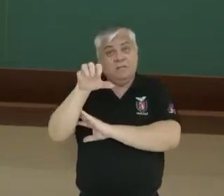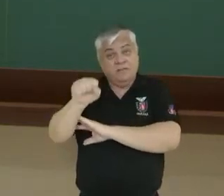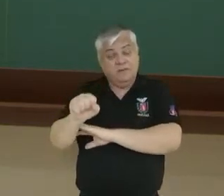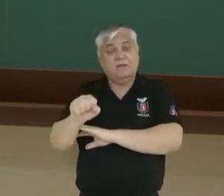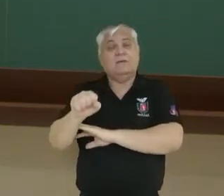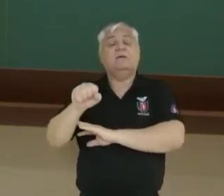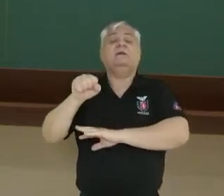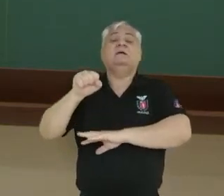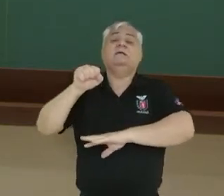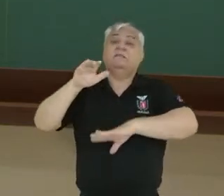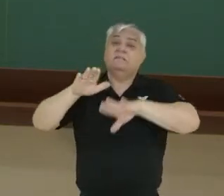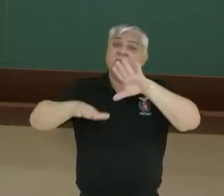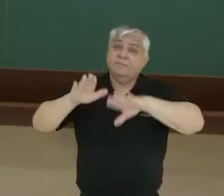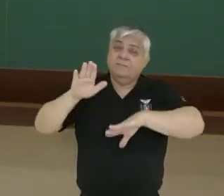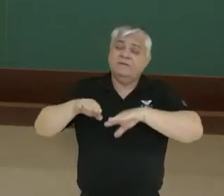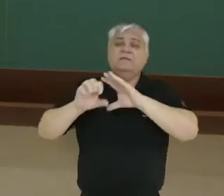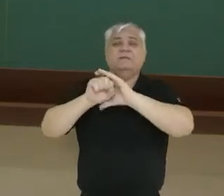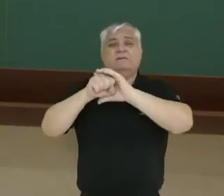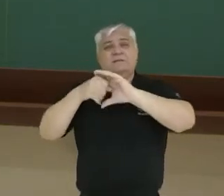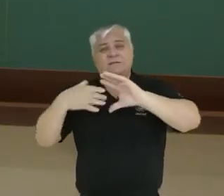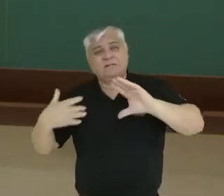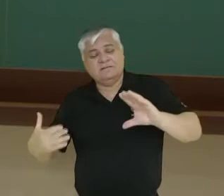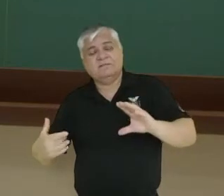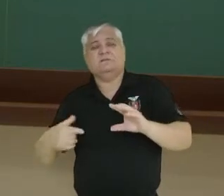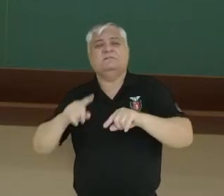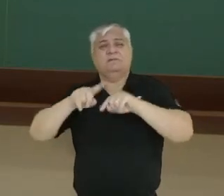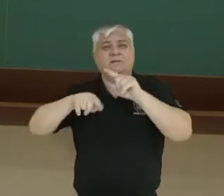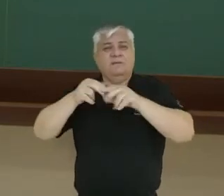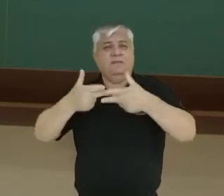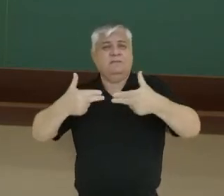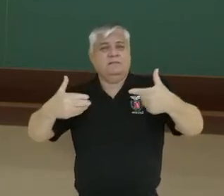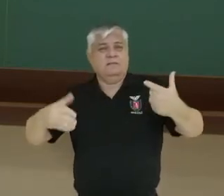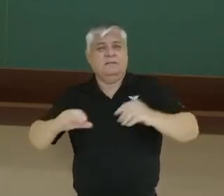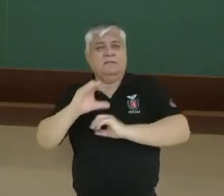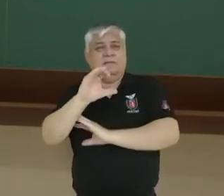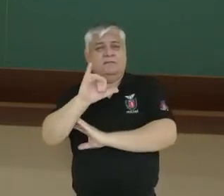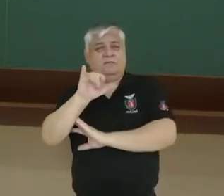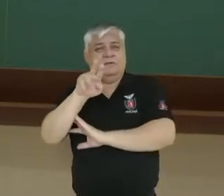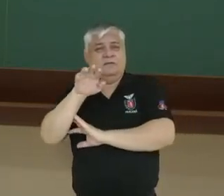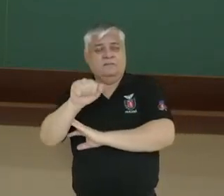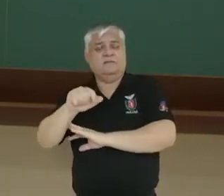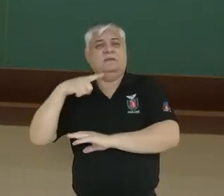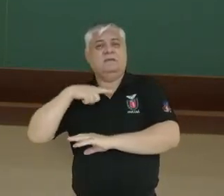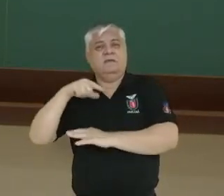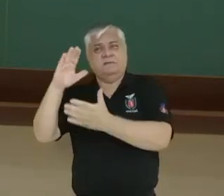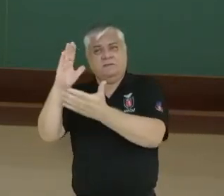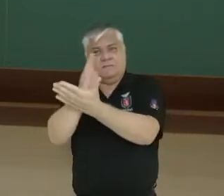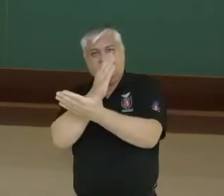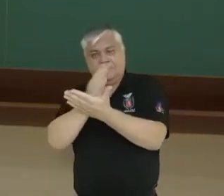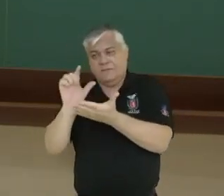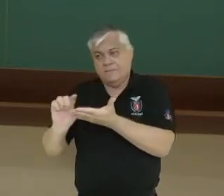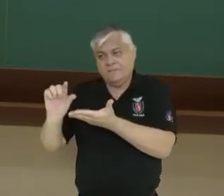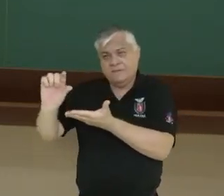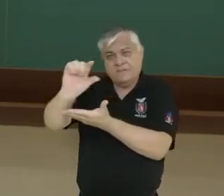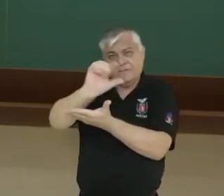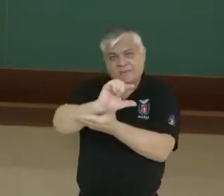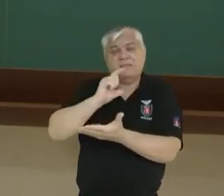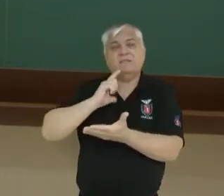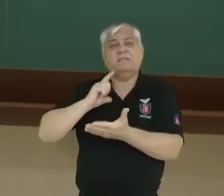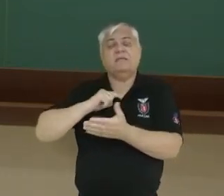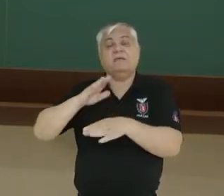dependendo das características dos elementos ou dos fatores do clima, ele estabeleceu divisões. Então, eu digo, predomina o